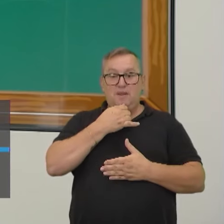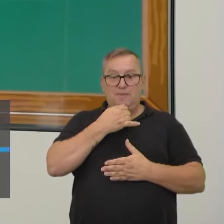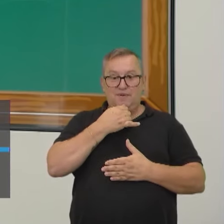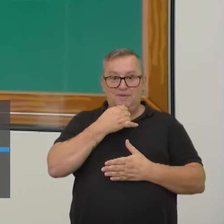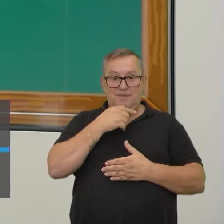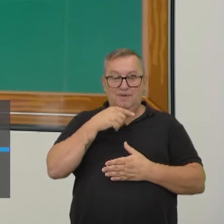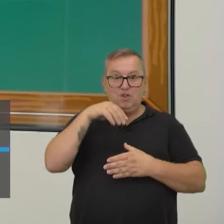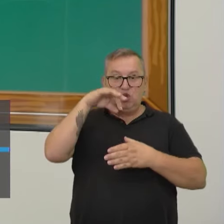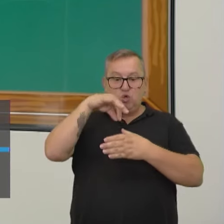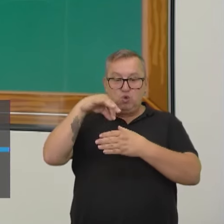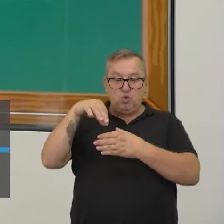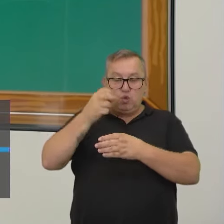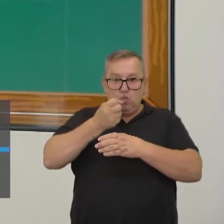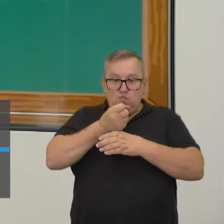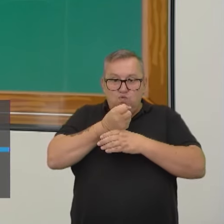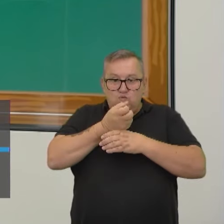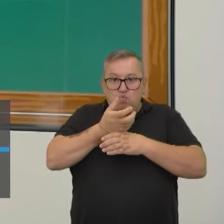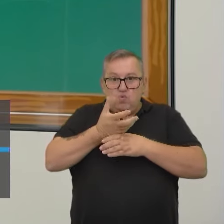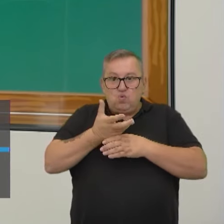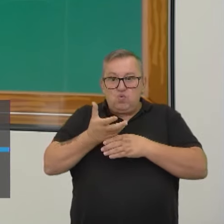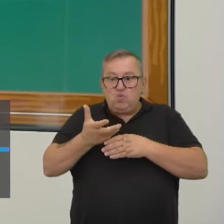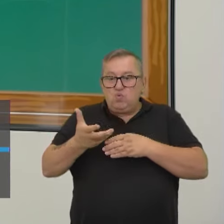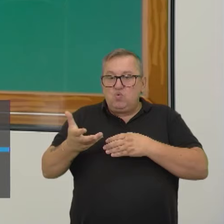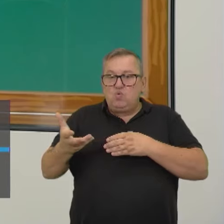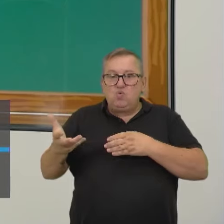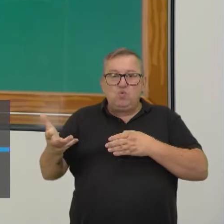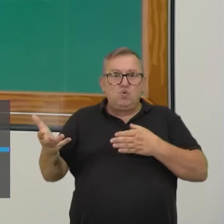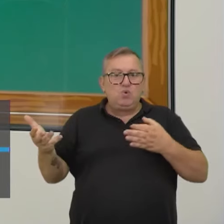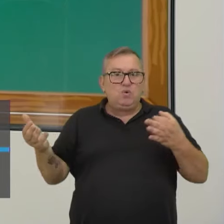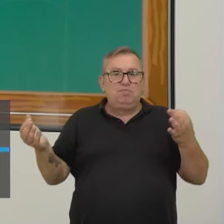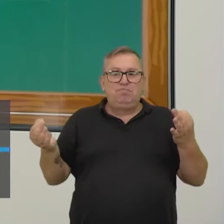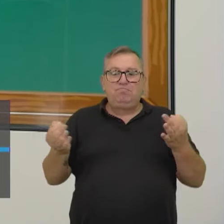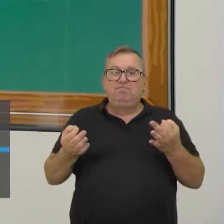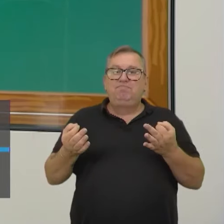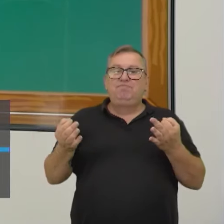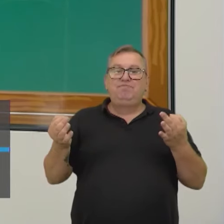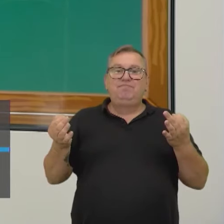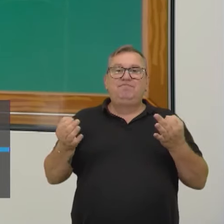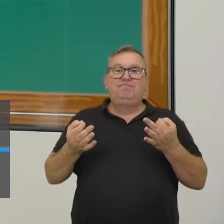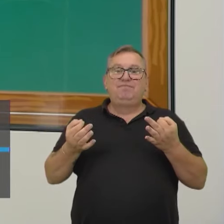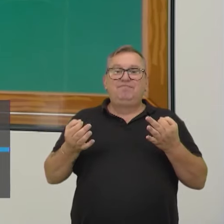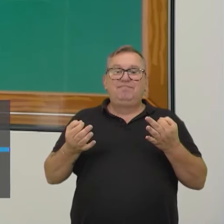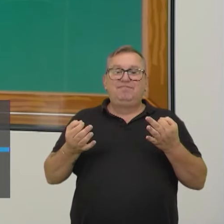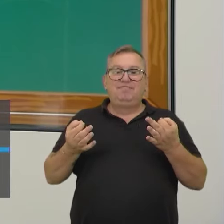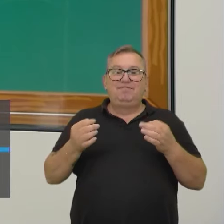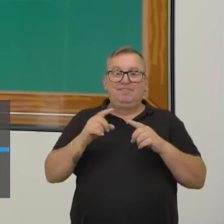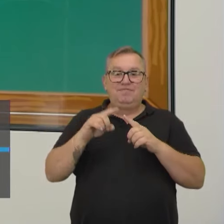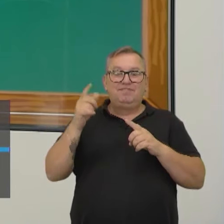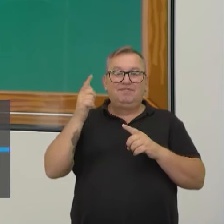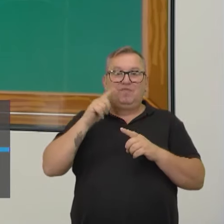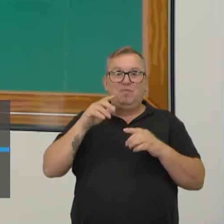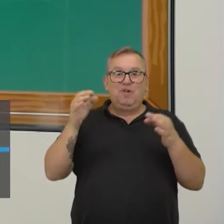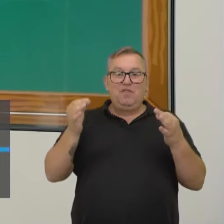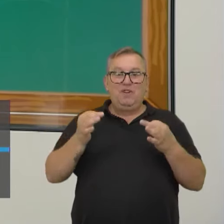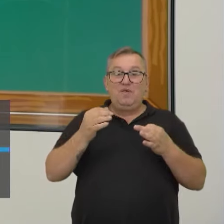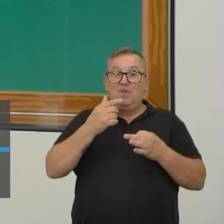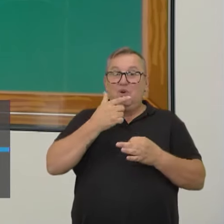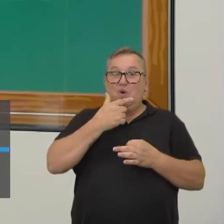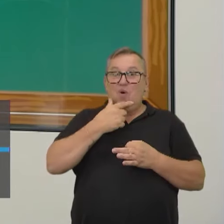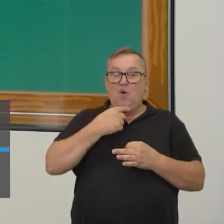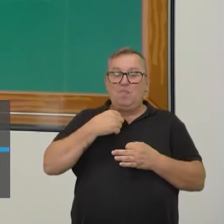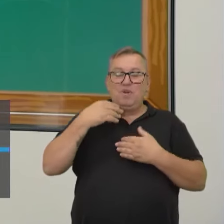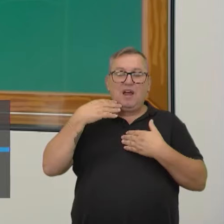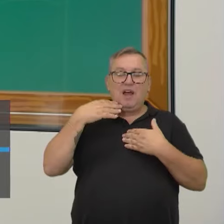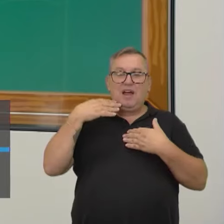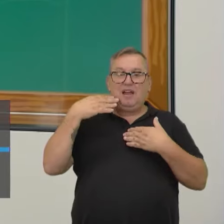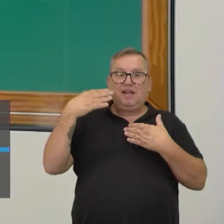aquela plantação ela é muito beneficiada, a plantação ela vinga, né? O homem, ele